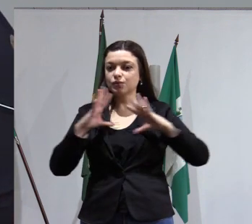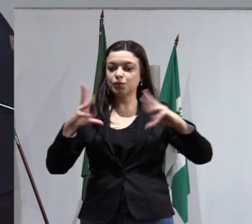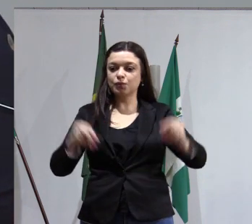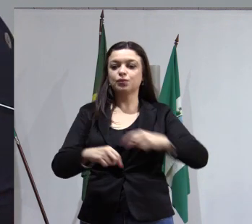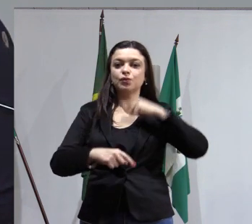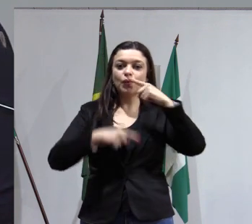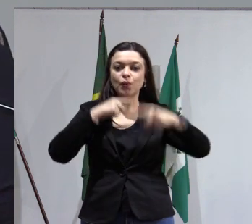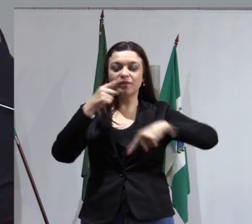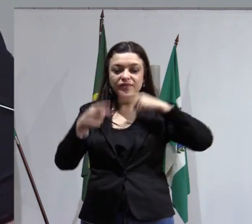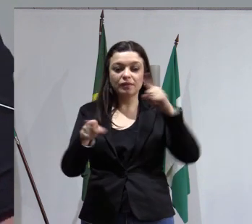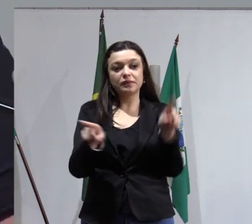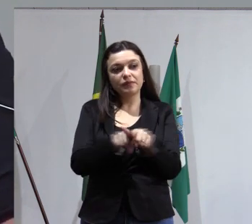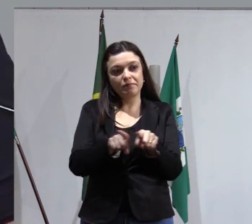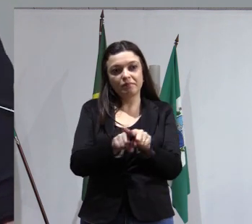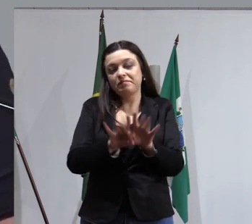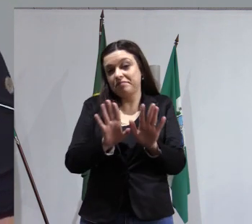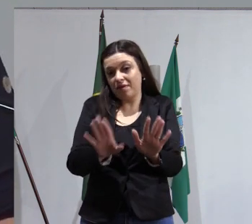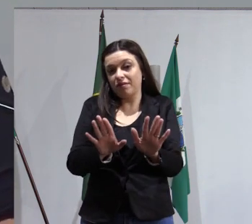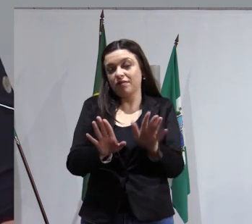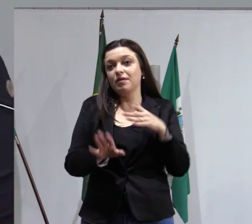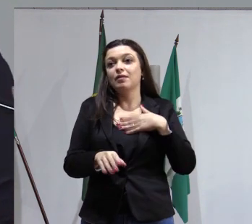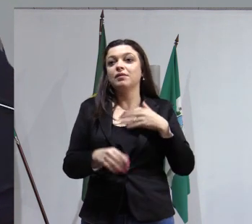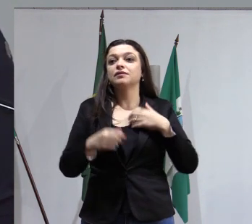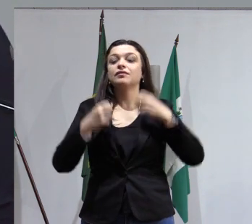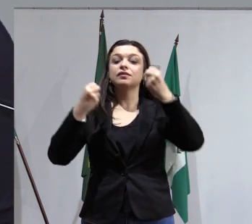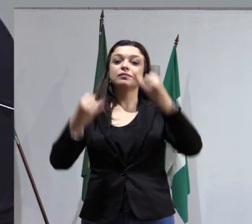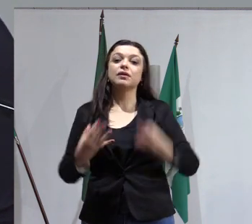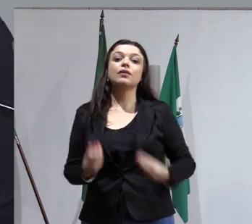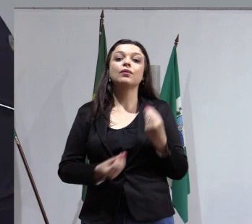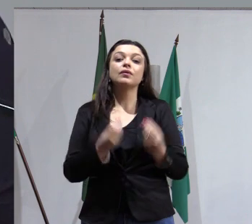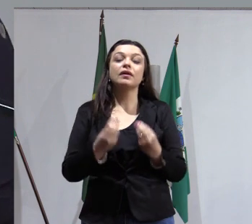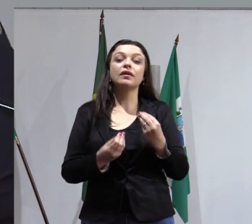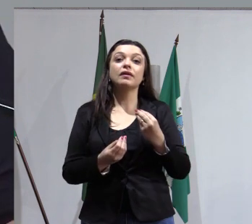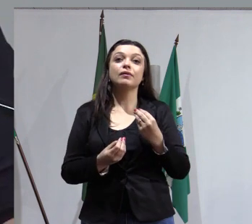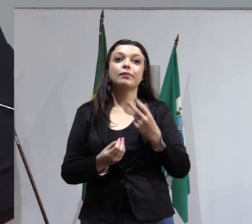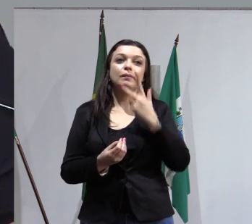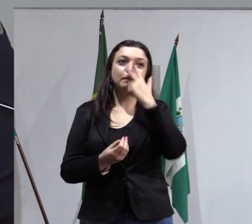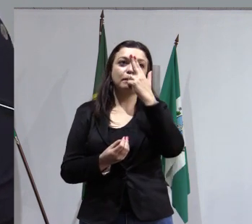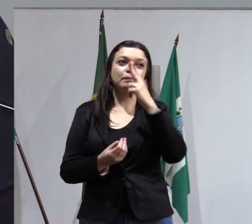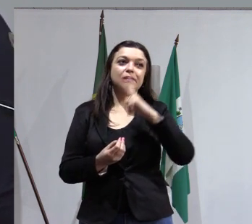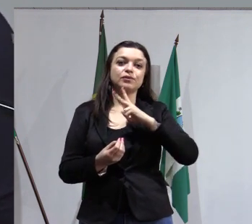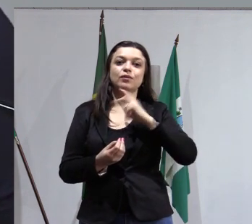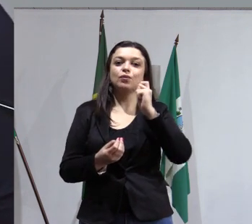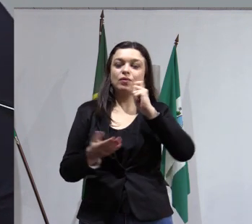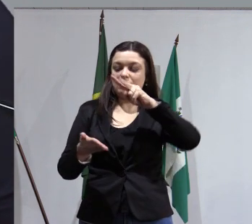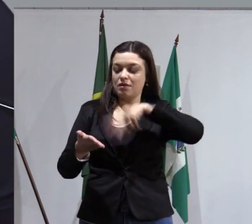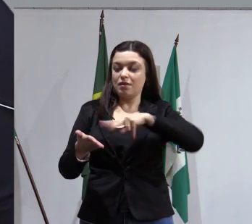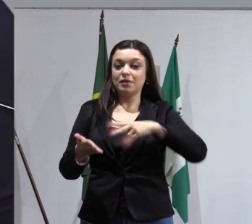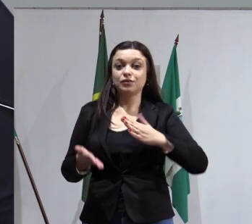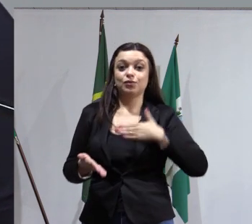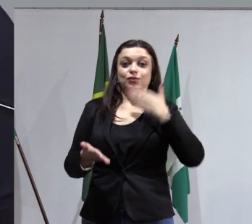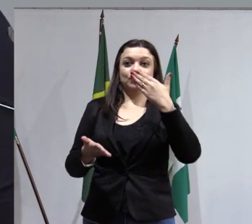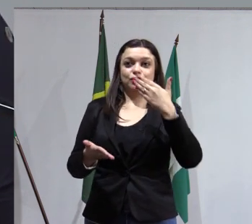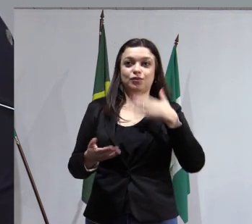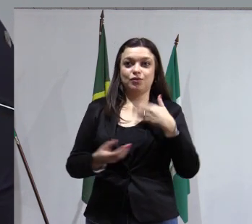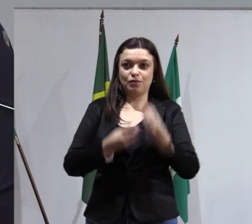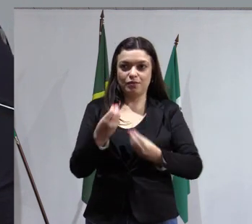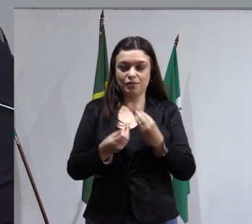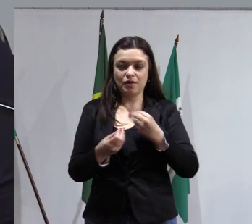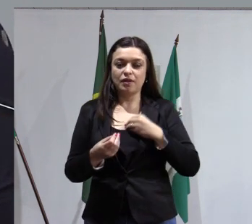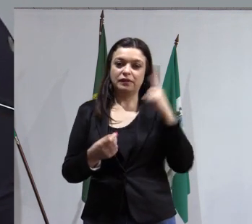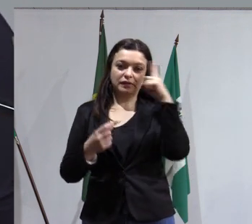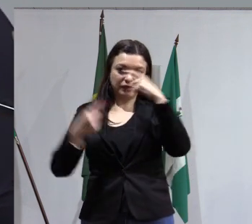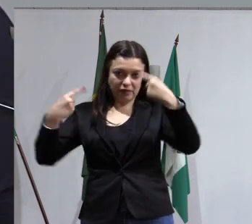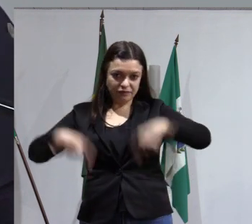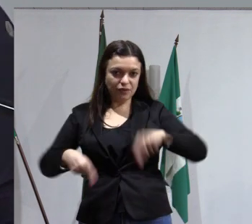e para mim também é assim. Mas eu vou compartilhar aqui alguns sustos. E com esse desafio enorme, dois desafios,